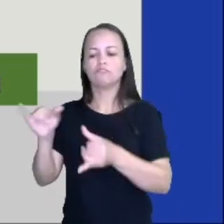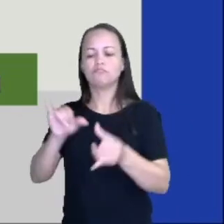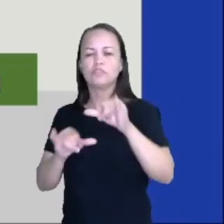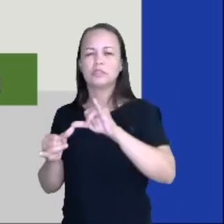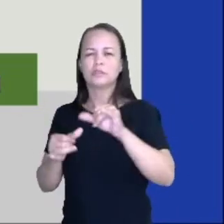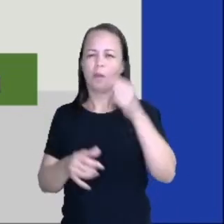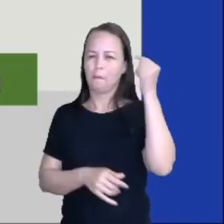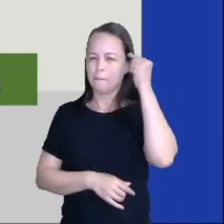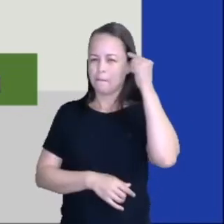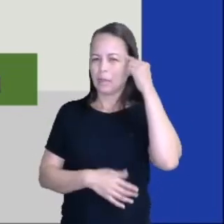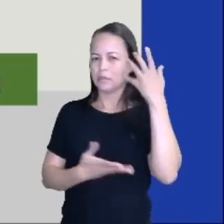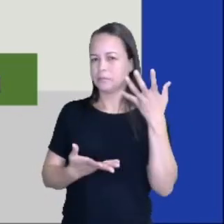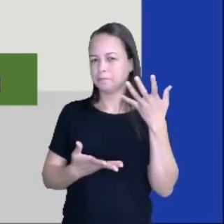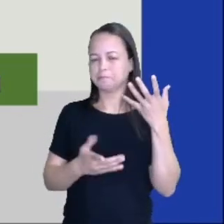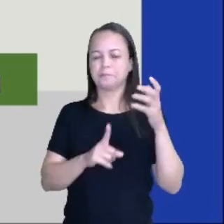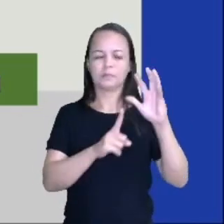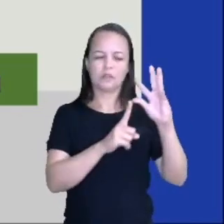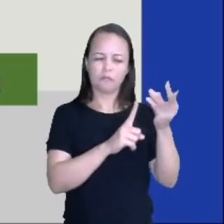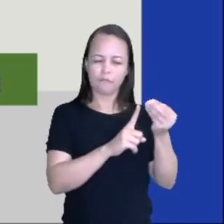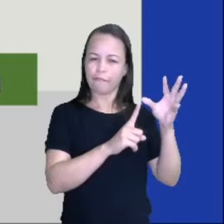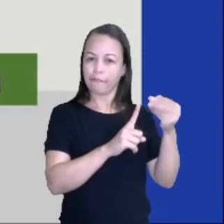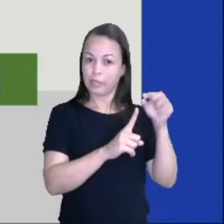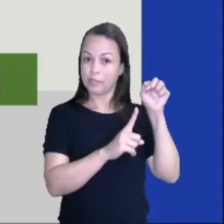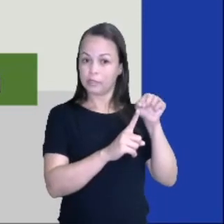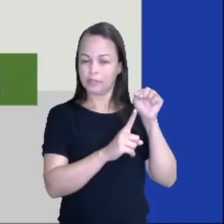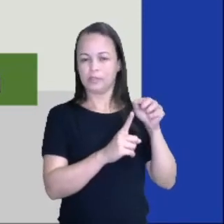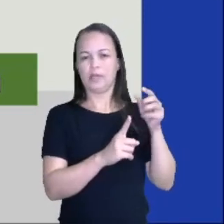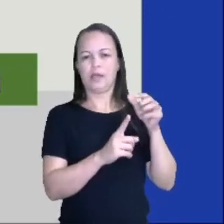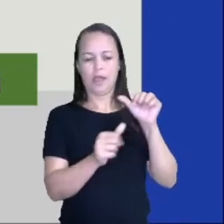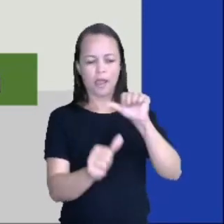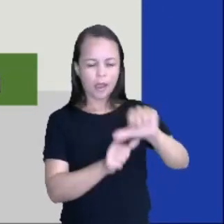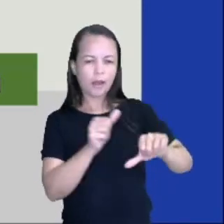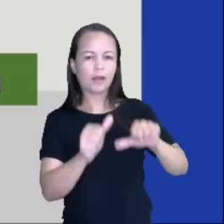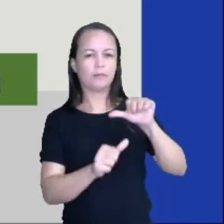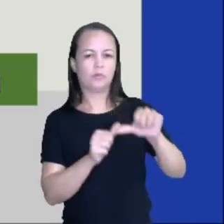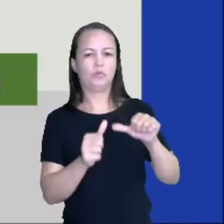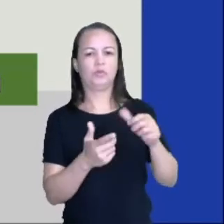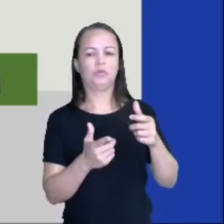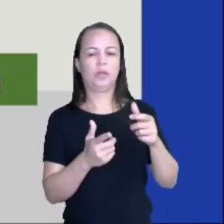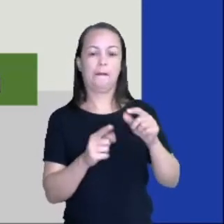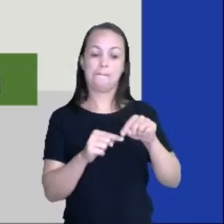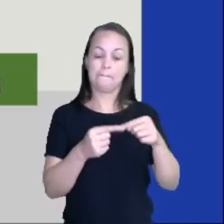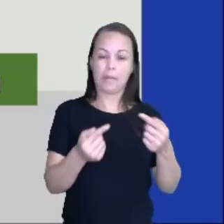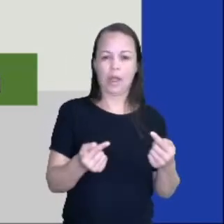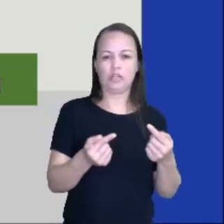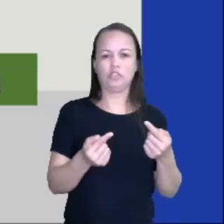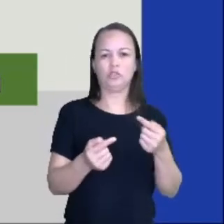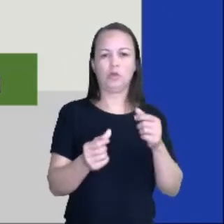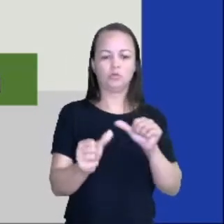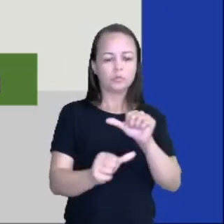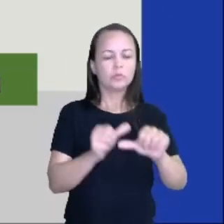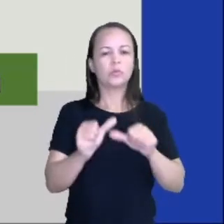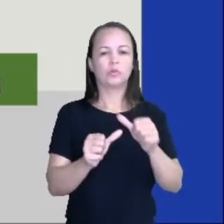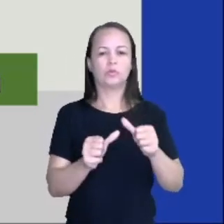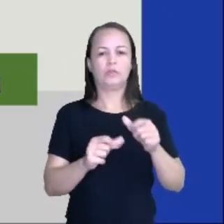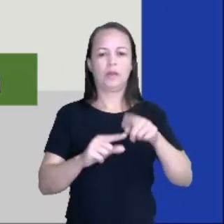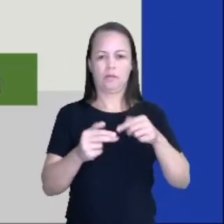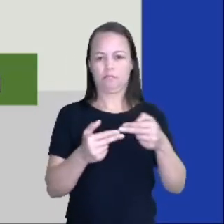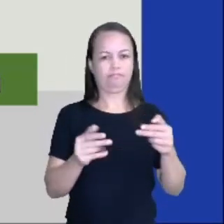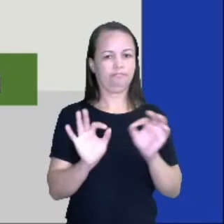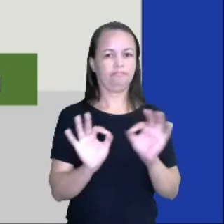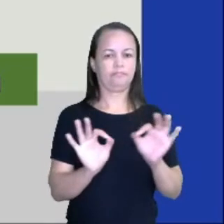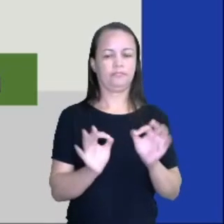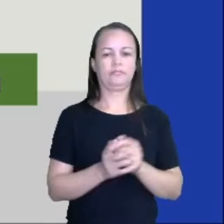gente sabe que a transformação física, ela muda o estado da matéria, mas não muda a matéria, não é isso? E